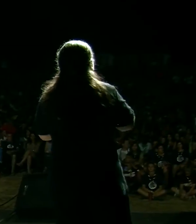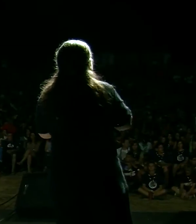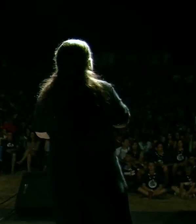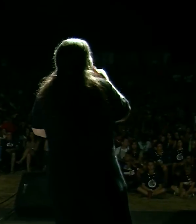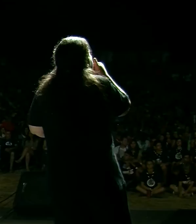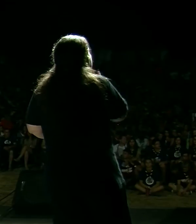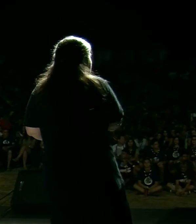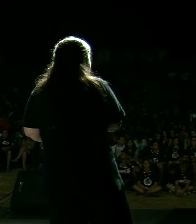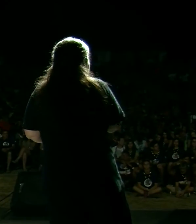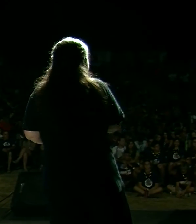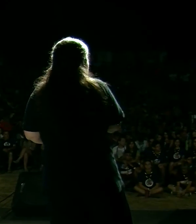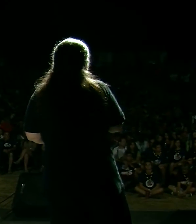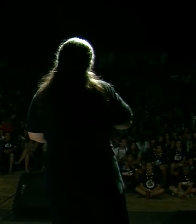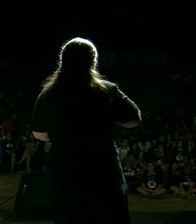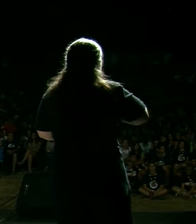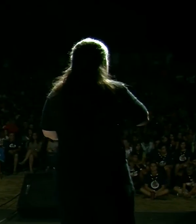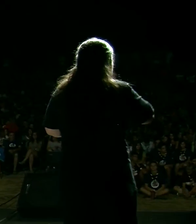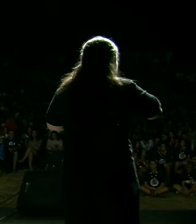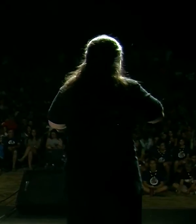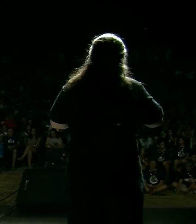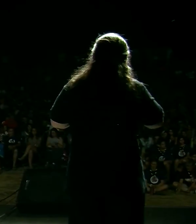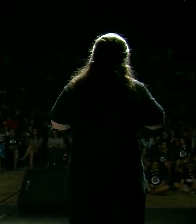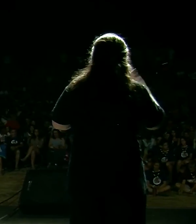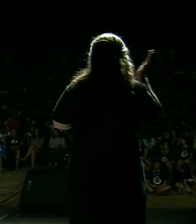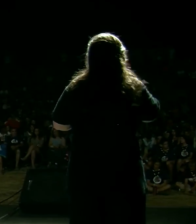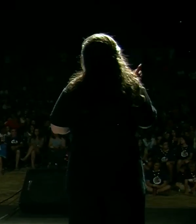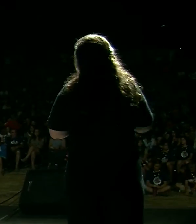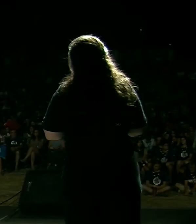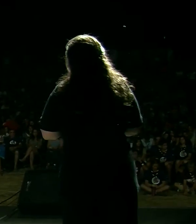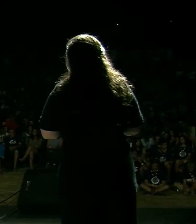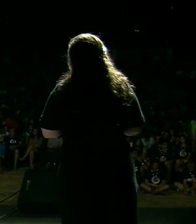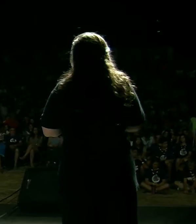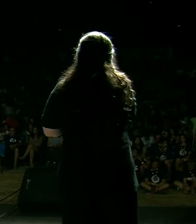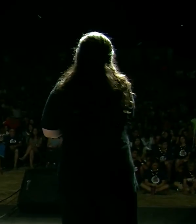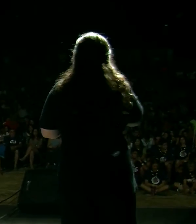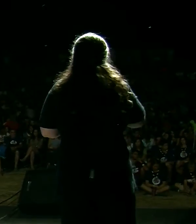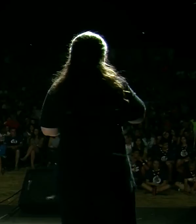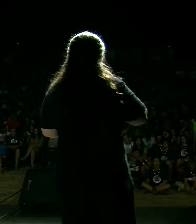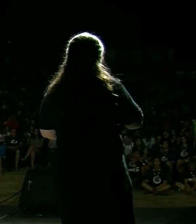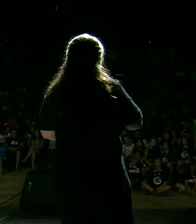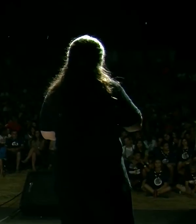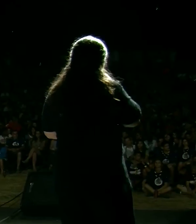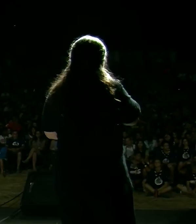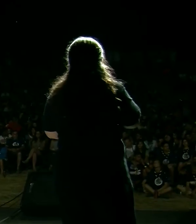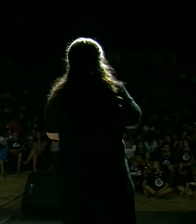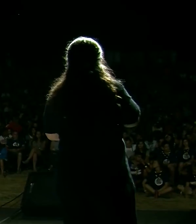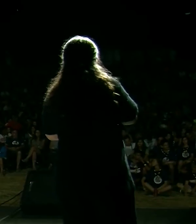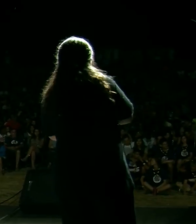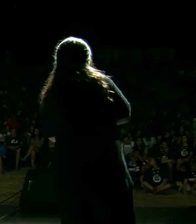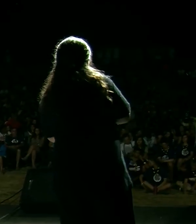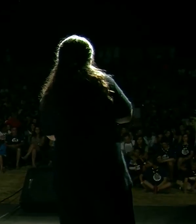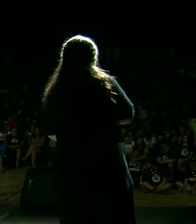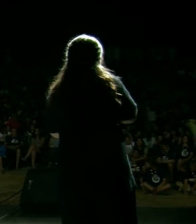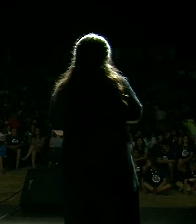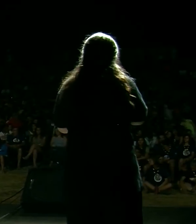fazer o bem contra a nossa vontade eu não gostava muito flocos nem de ervilhas nem de